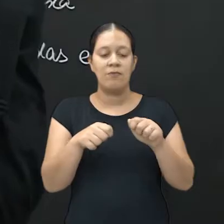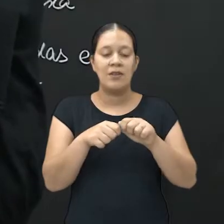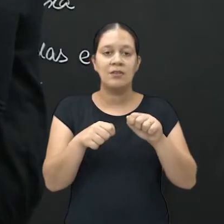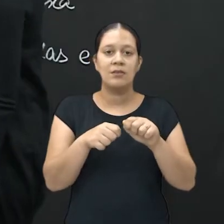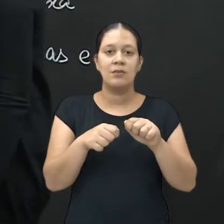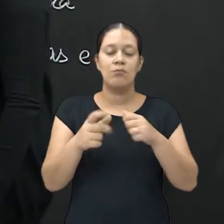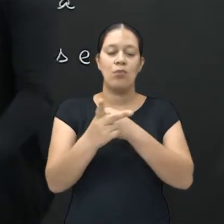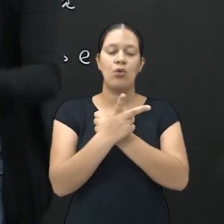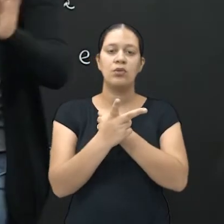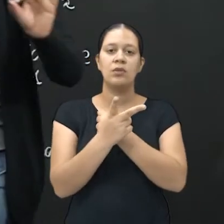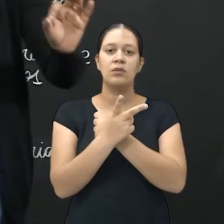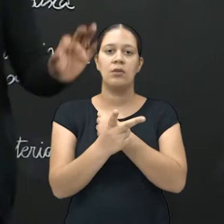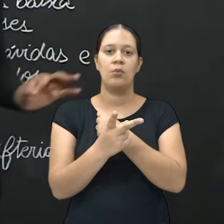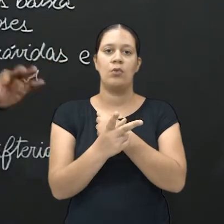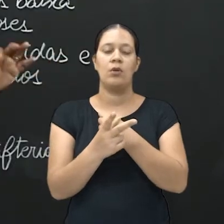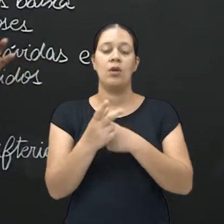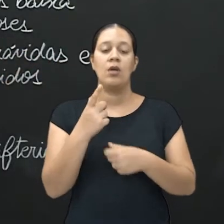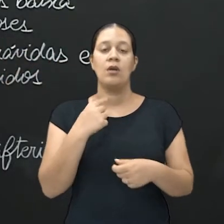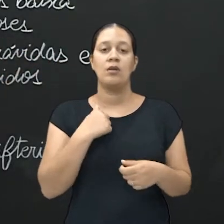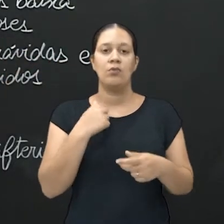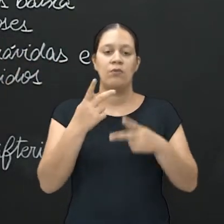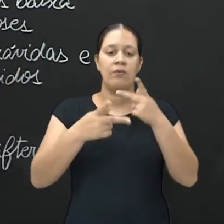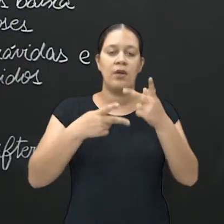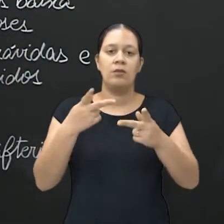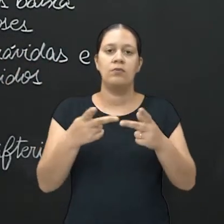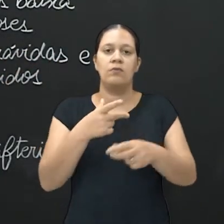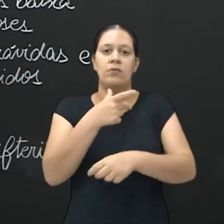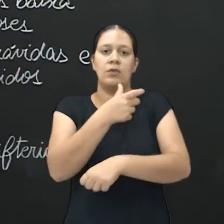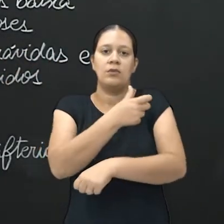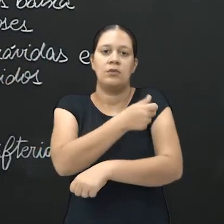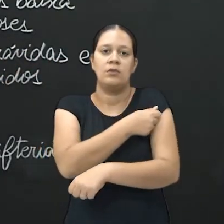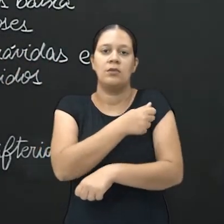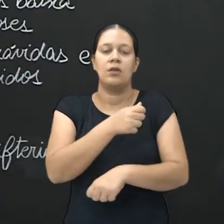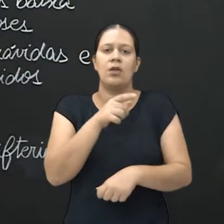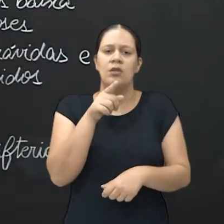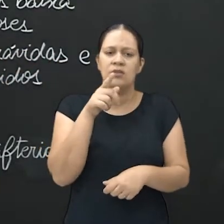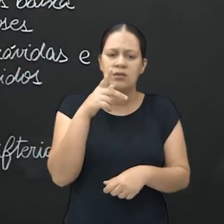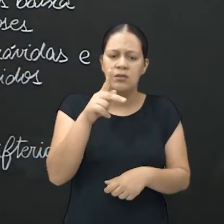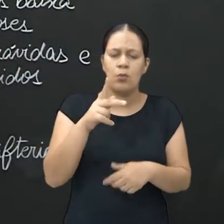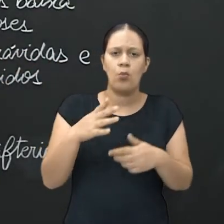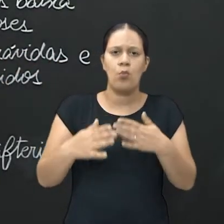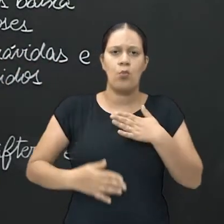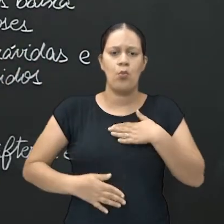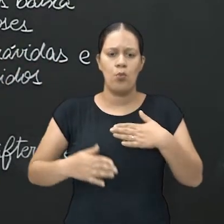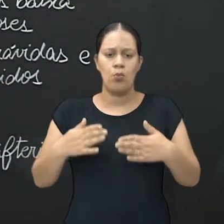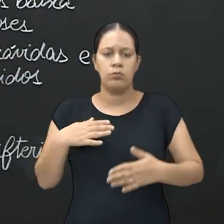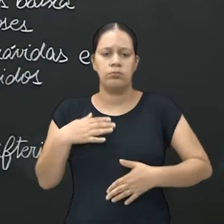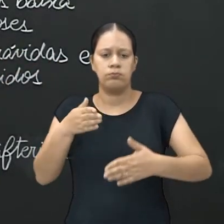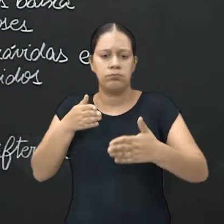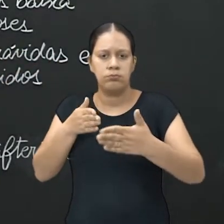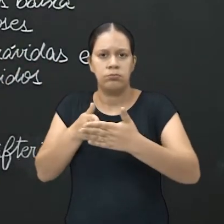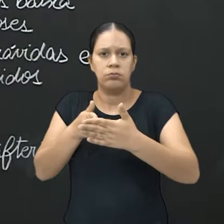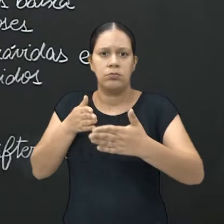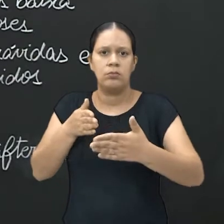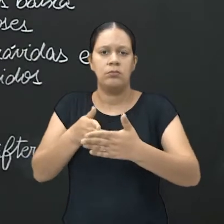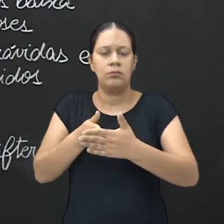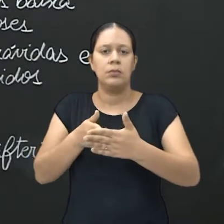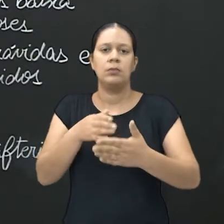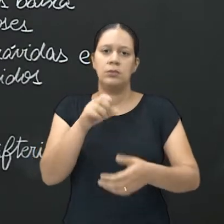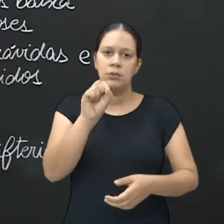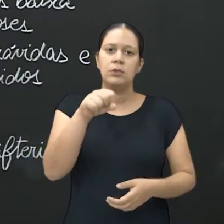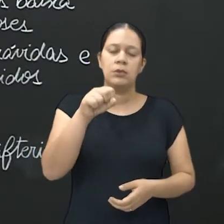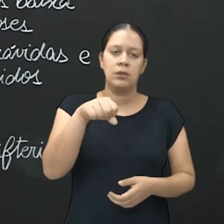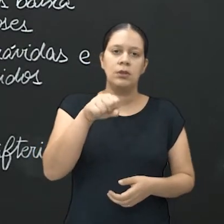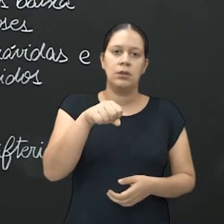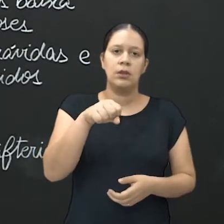Então, imunização ativa, estou falando de vacina. Seu corpo tem várias barreiras para evitar os micro-organismos? Tem,